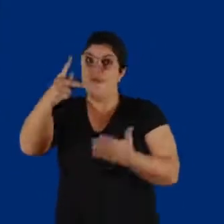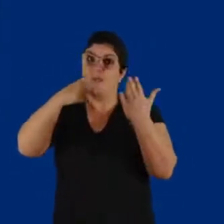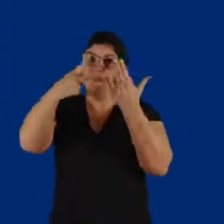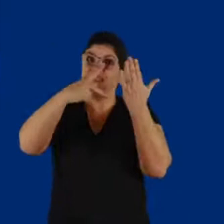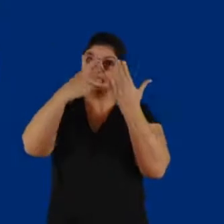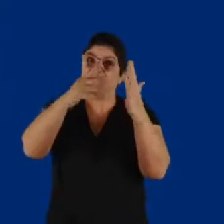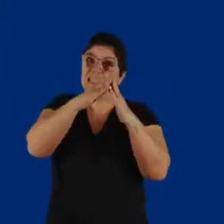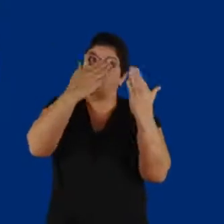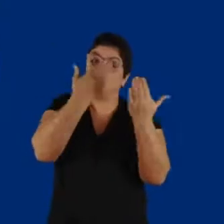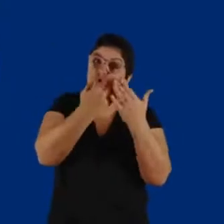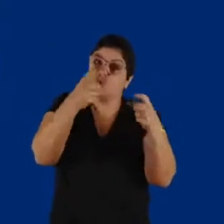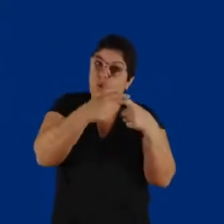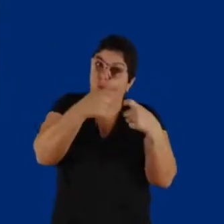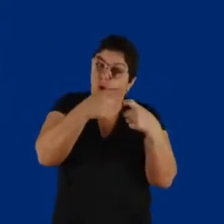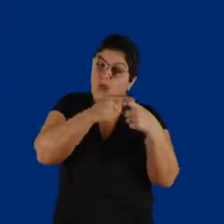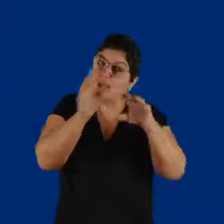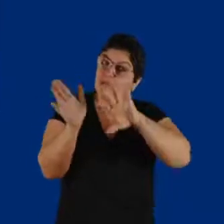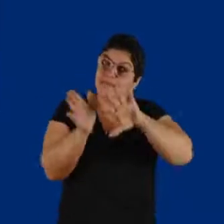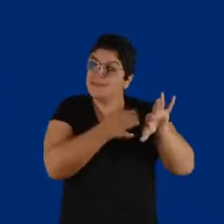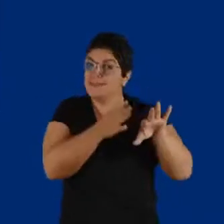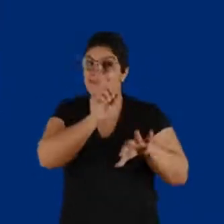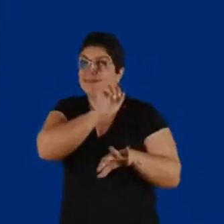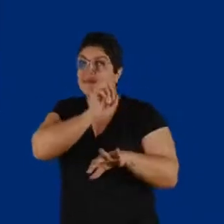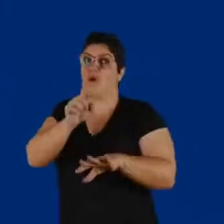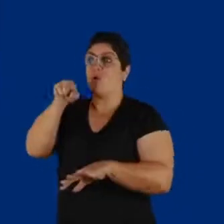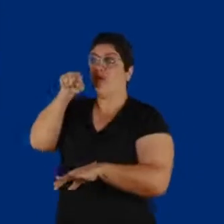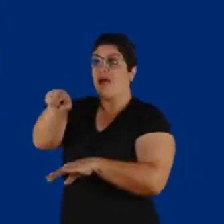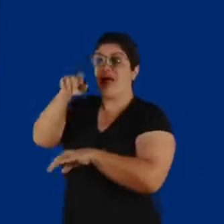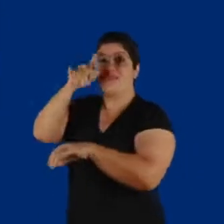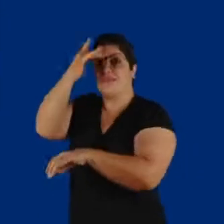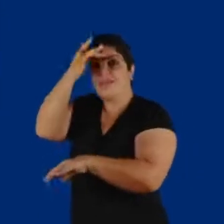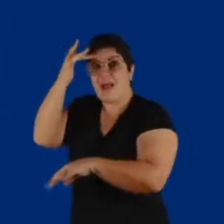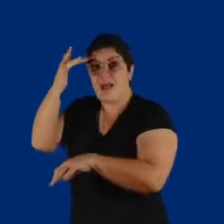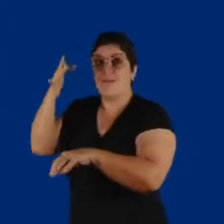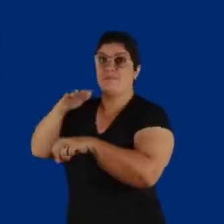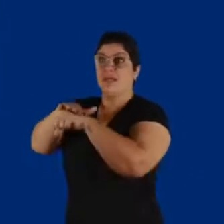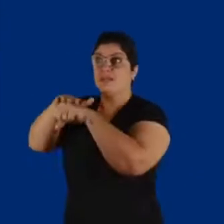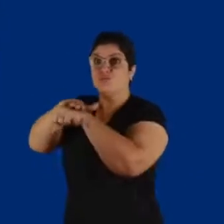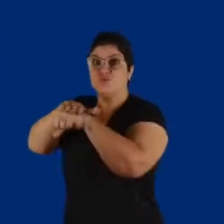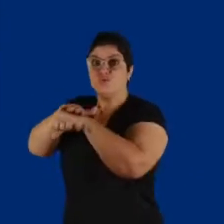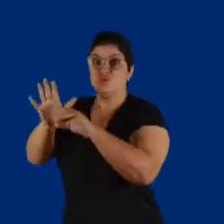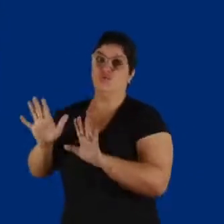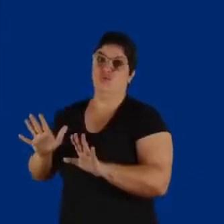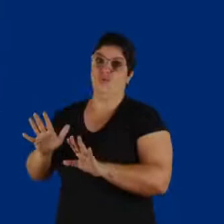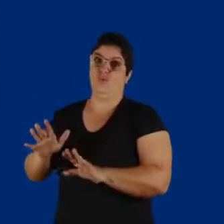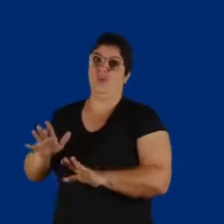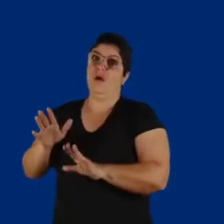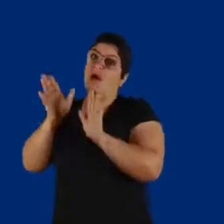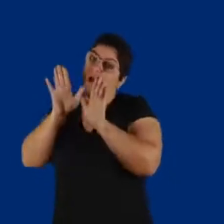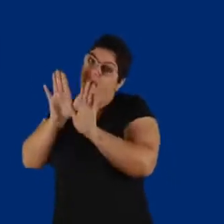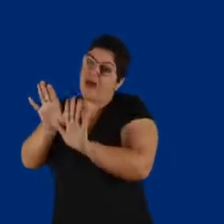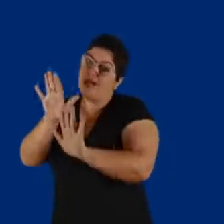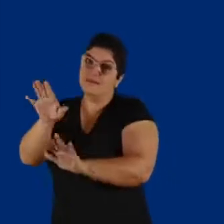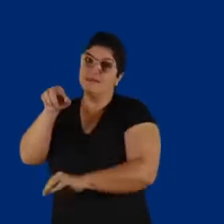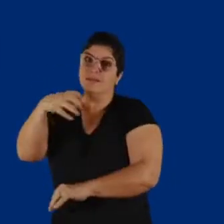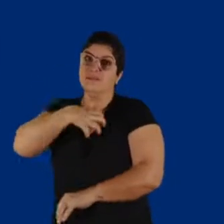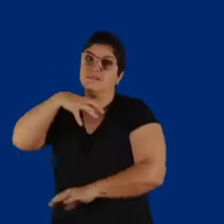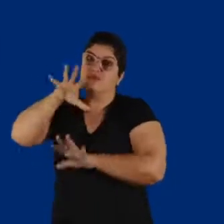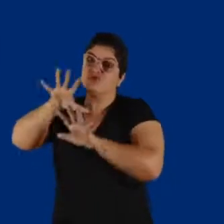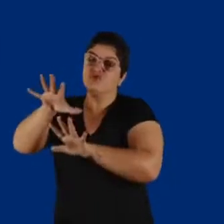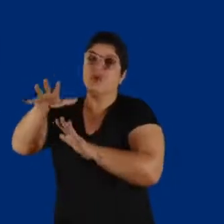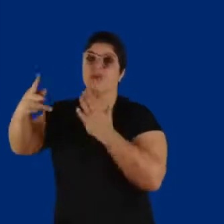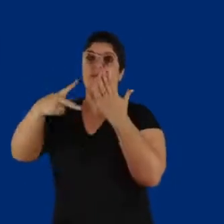para mim, é o que é a psiquiatria cultural. Eu não sei se é uma boa resposta para a sua pergunta, mas é assim que